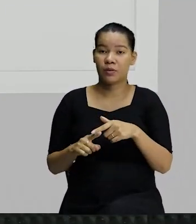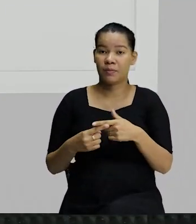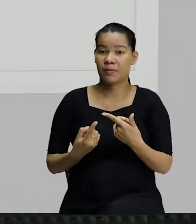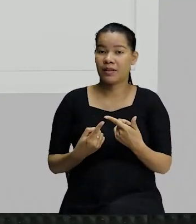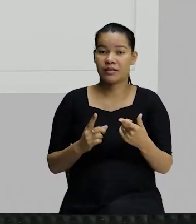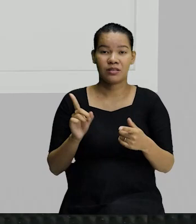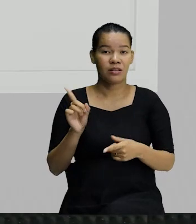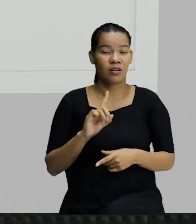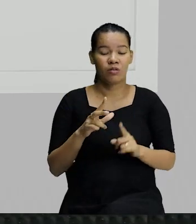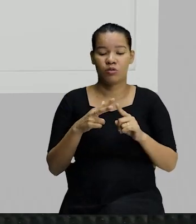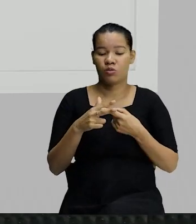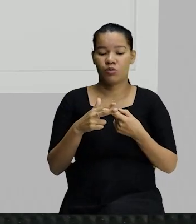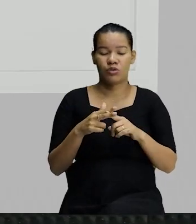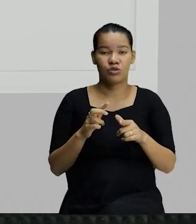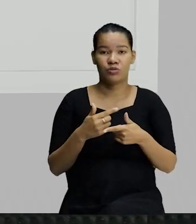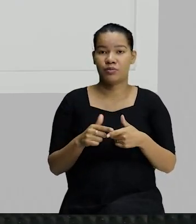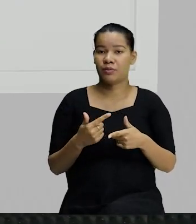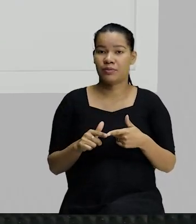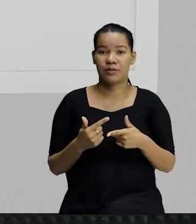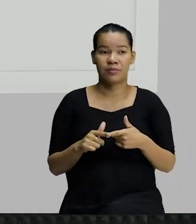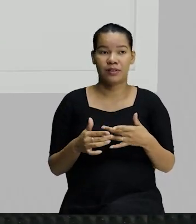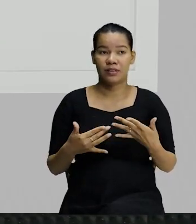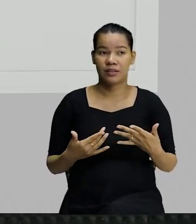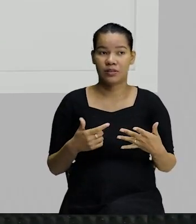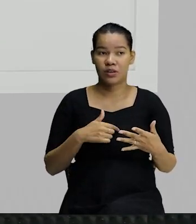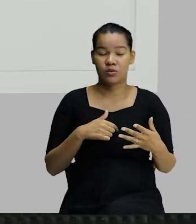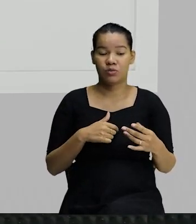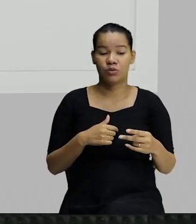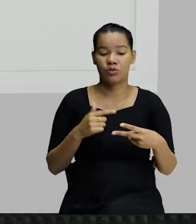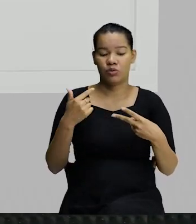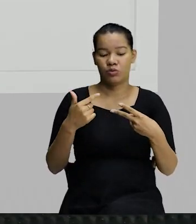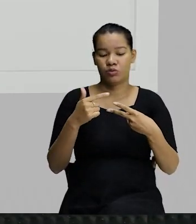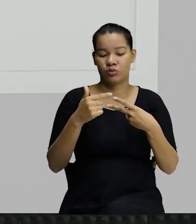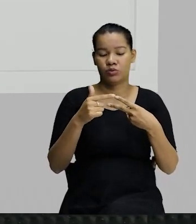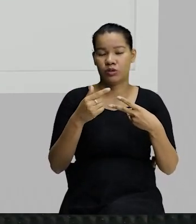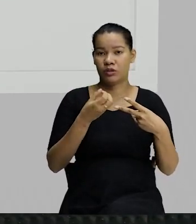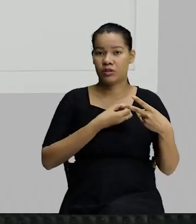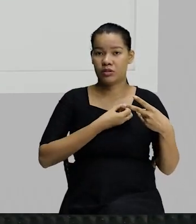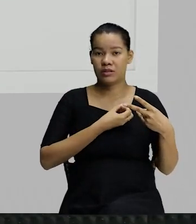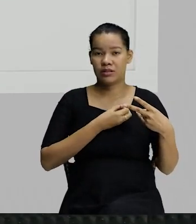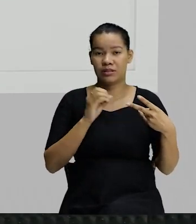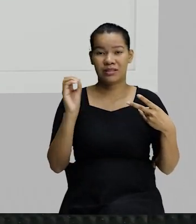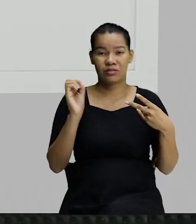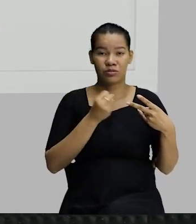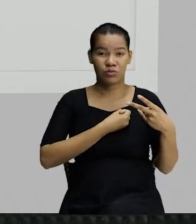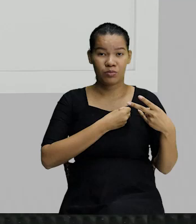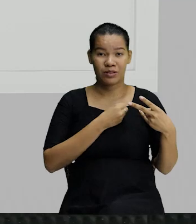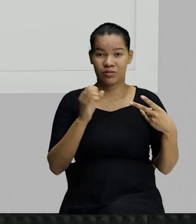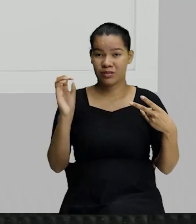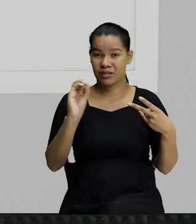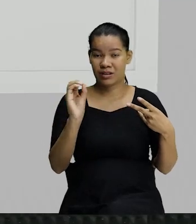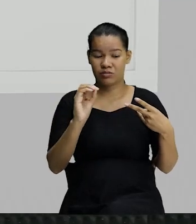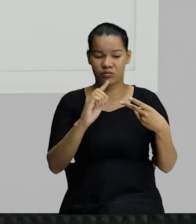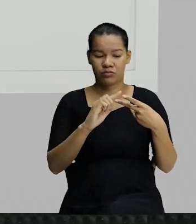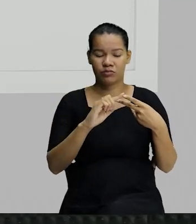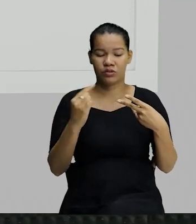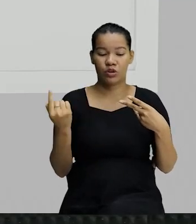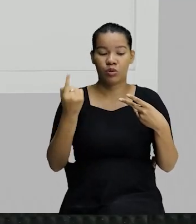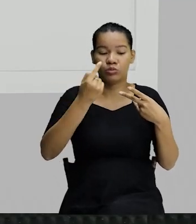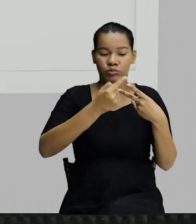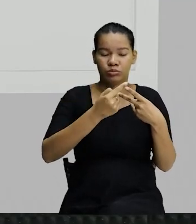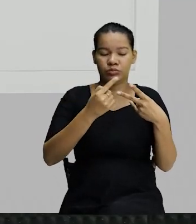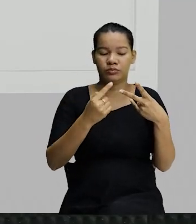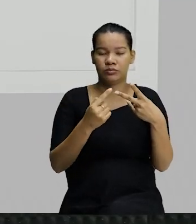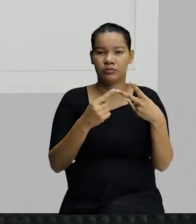forma? De forma desigual. Então, eu dou um para esse aqui e nenhum para esse. Agora eu equilibrei a coisa.